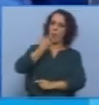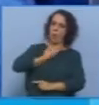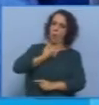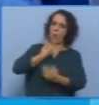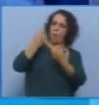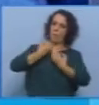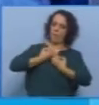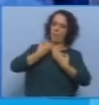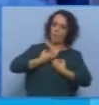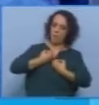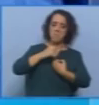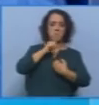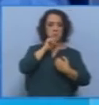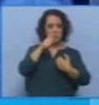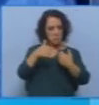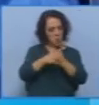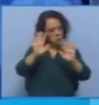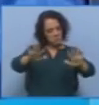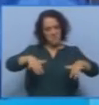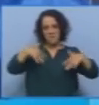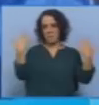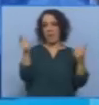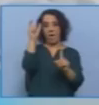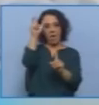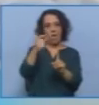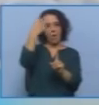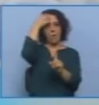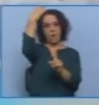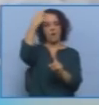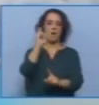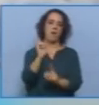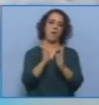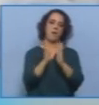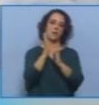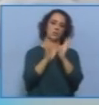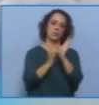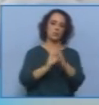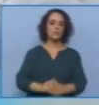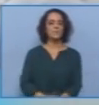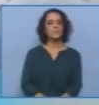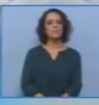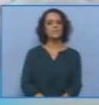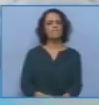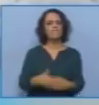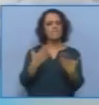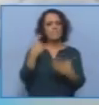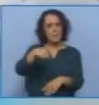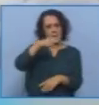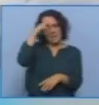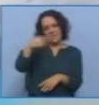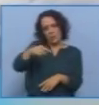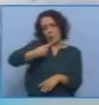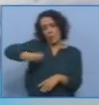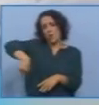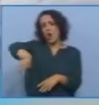mesmo que isso me leve à morte. Esse é o grande reinado de Jesus. Há aqui uma dificuldade para nós